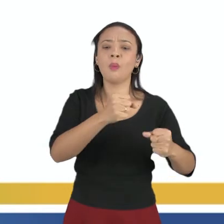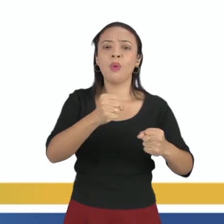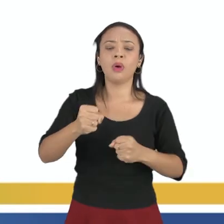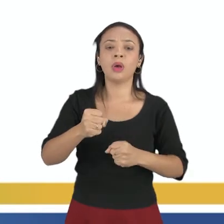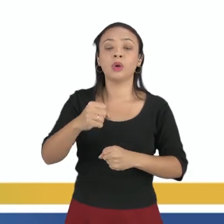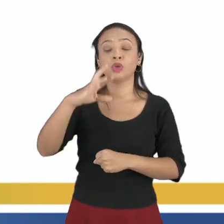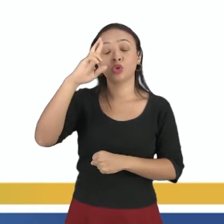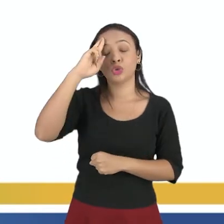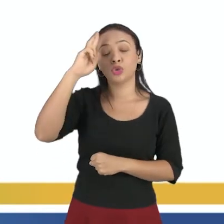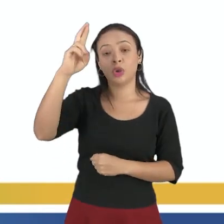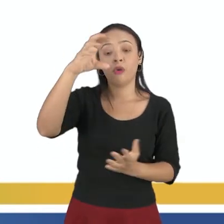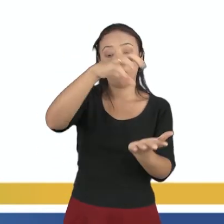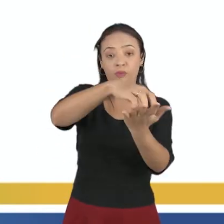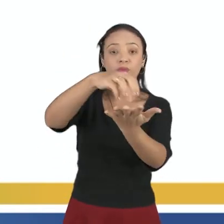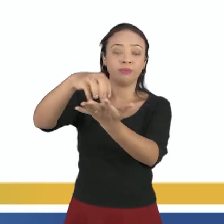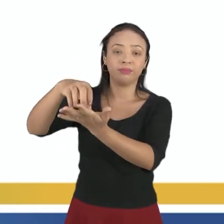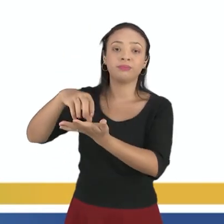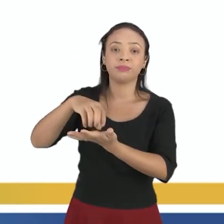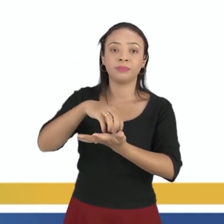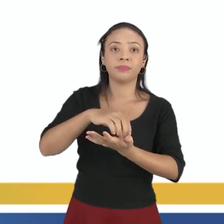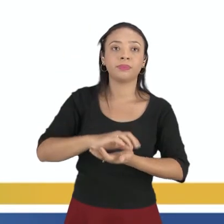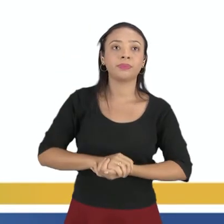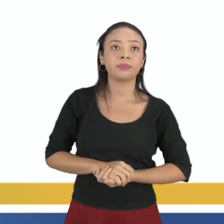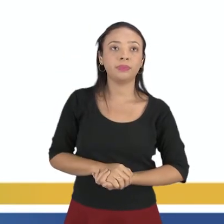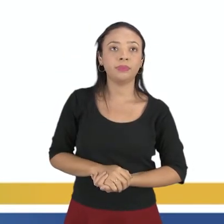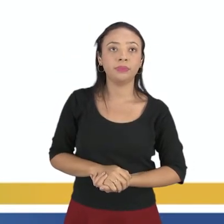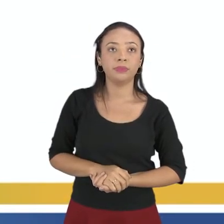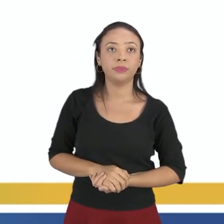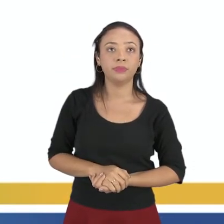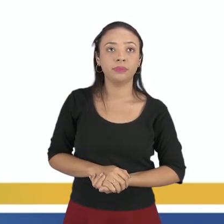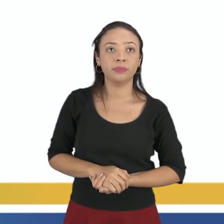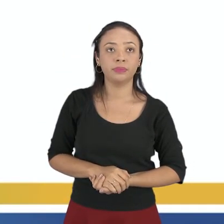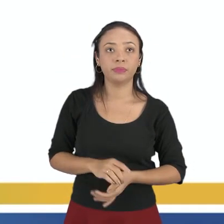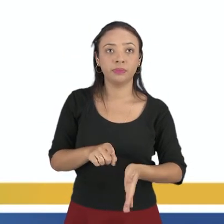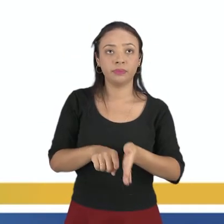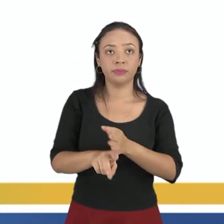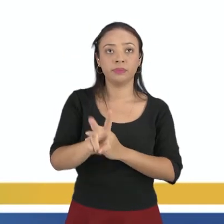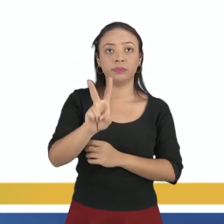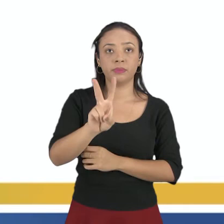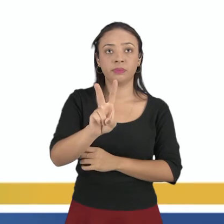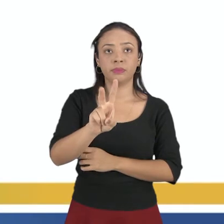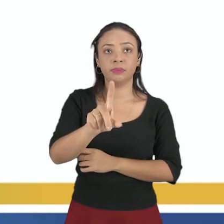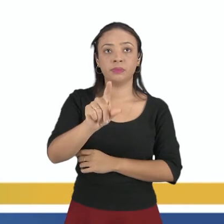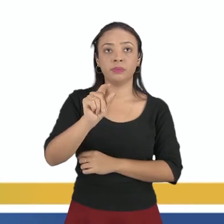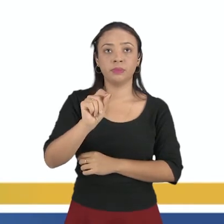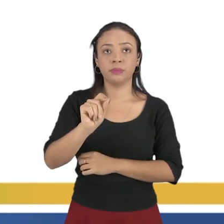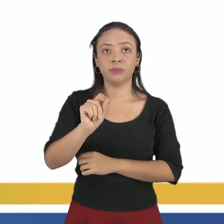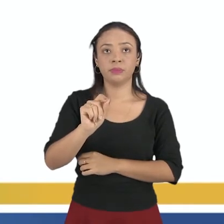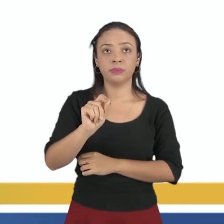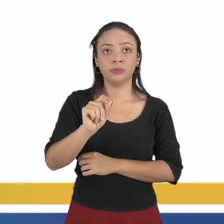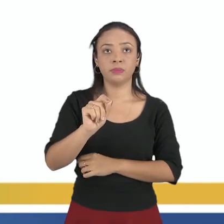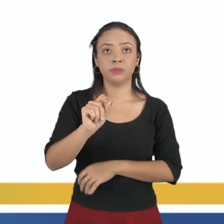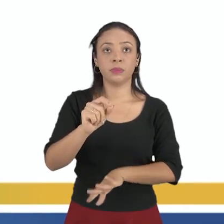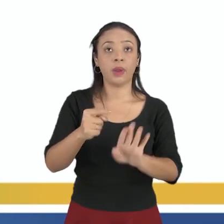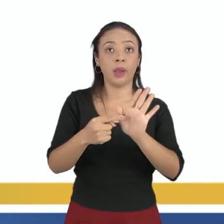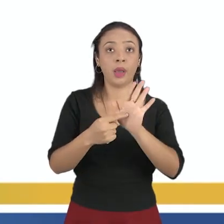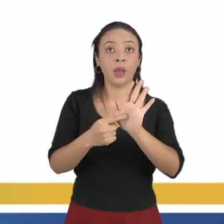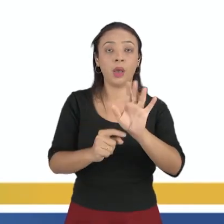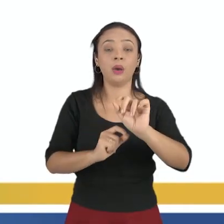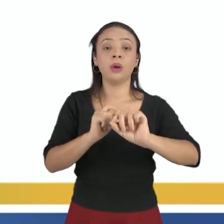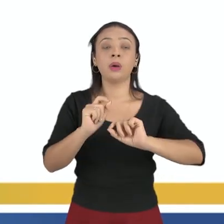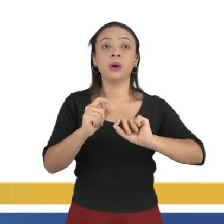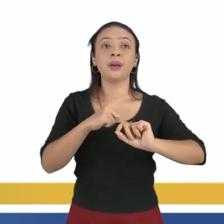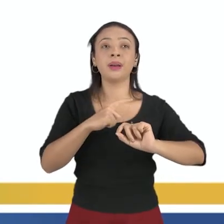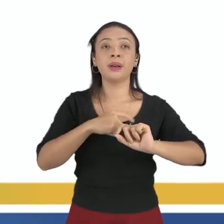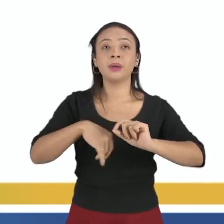terra, que eram os senhores feudais, ok? Nossa próxima perguntinha. Marque nas alternativas a seguir